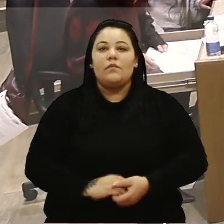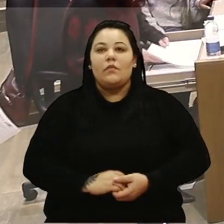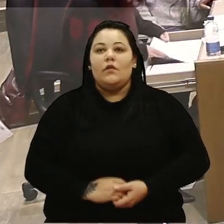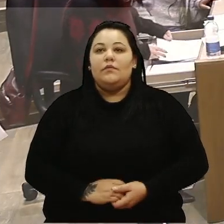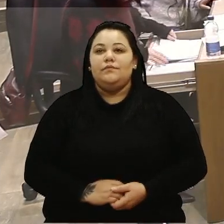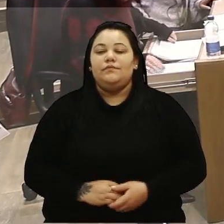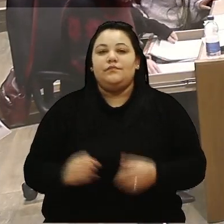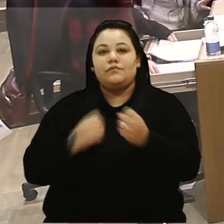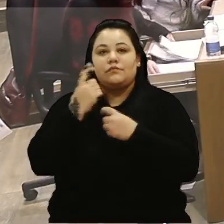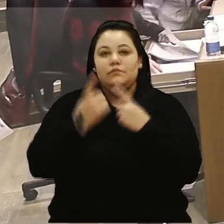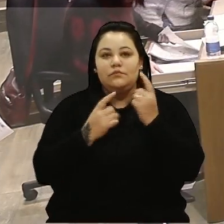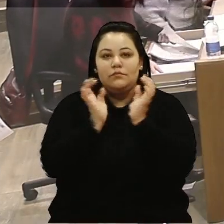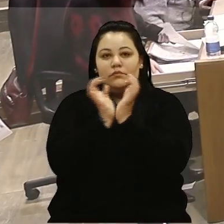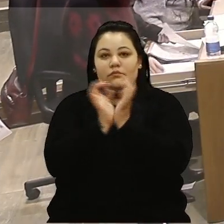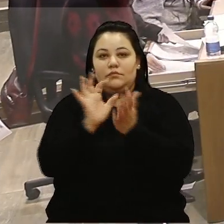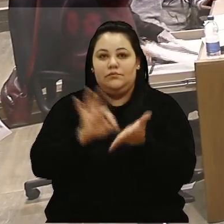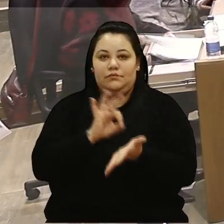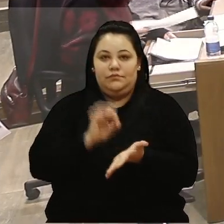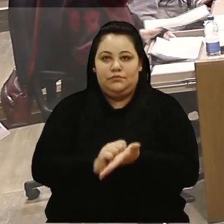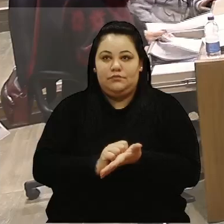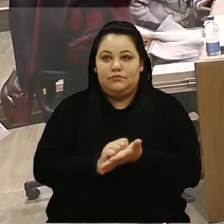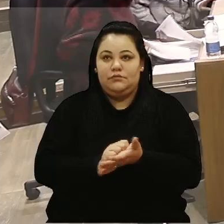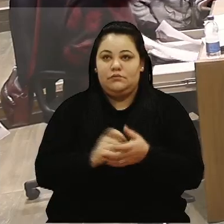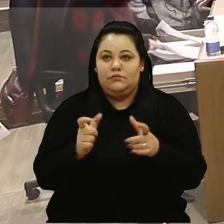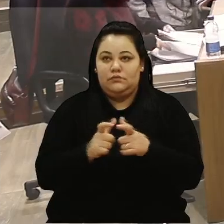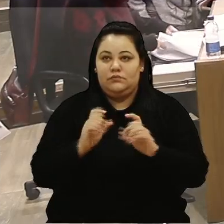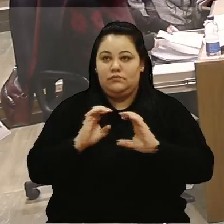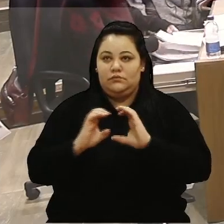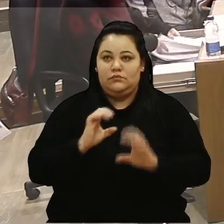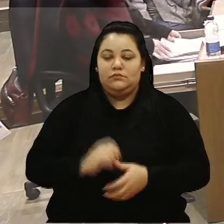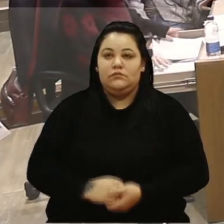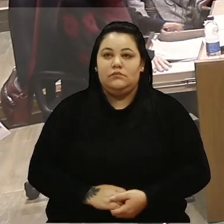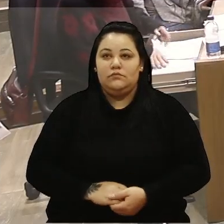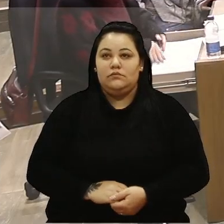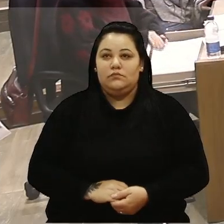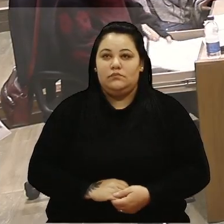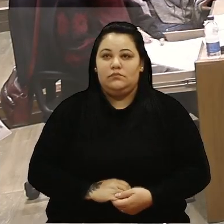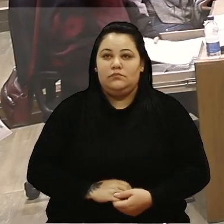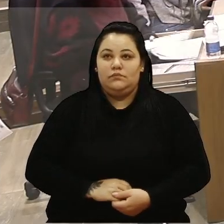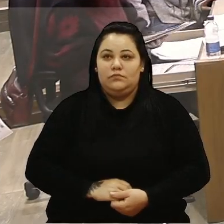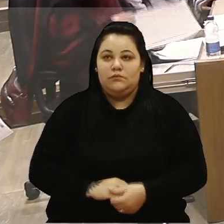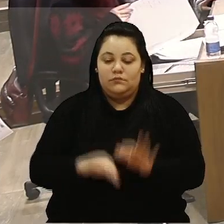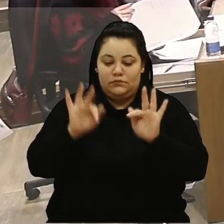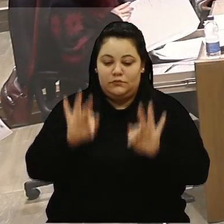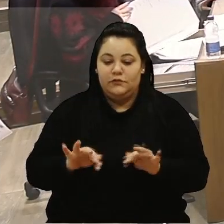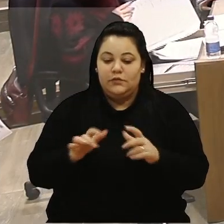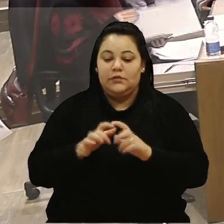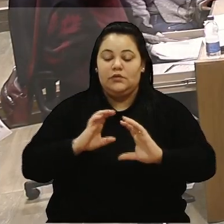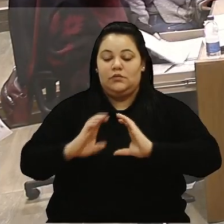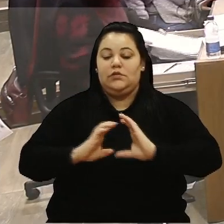Mais algum colega inscrito? Pequeno expediente? Não? Encerrada